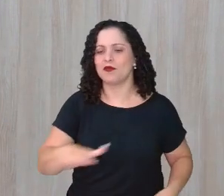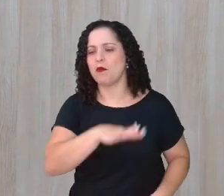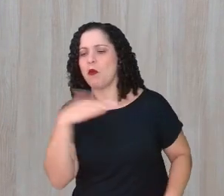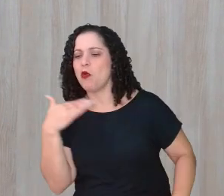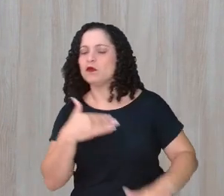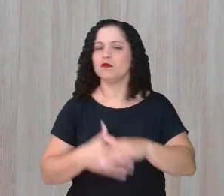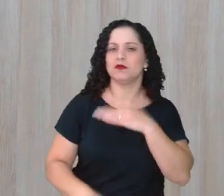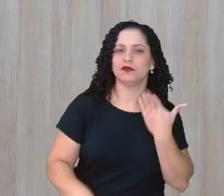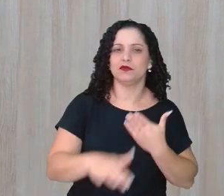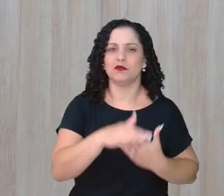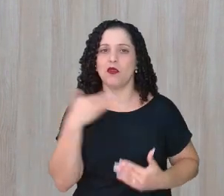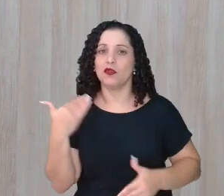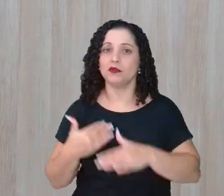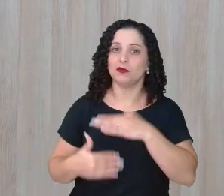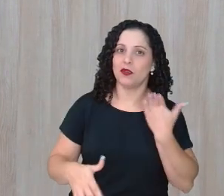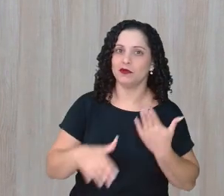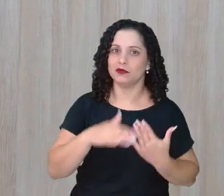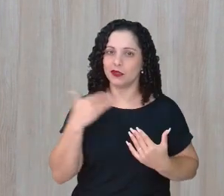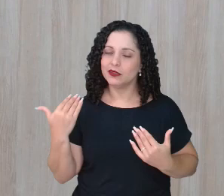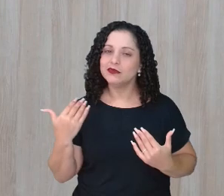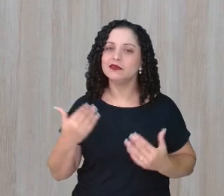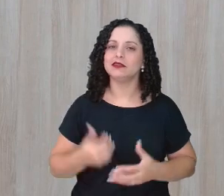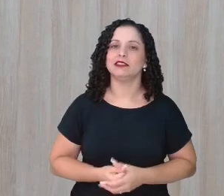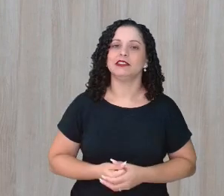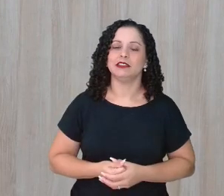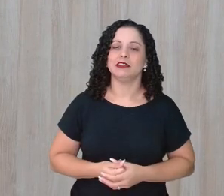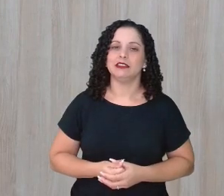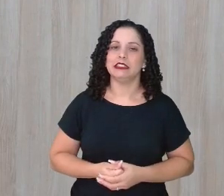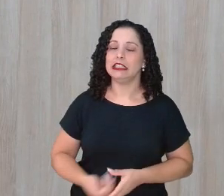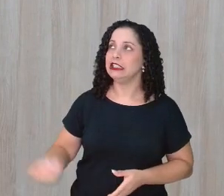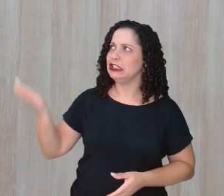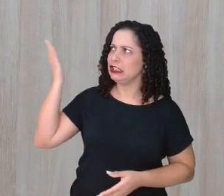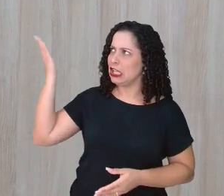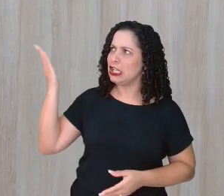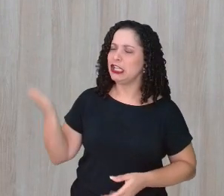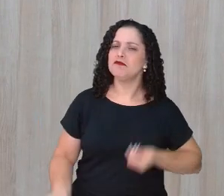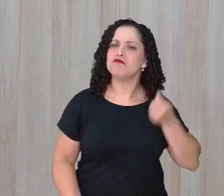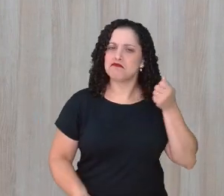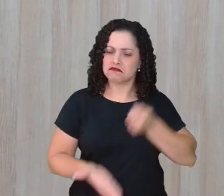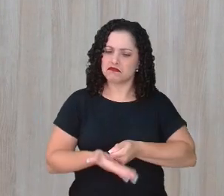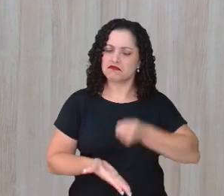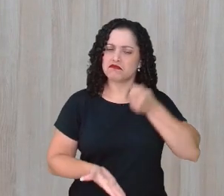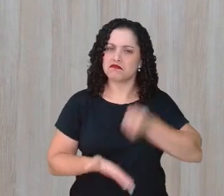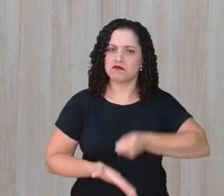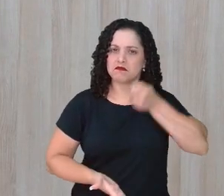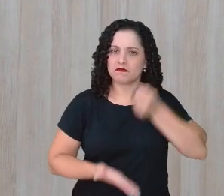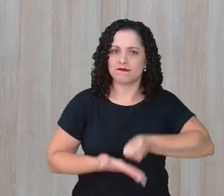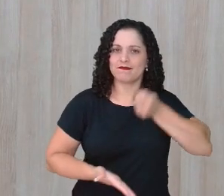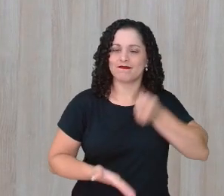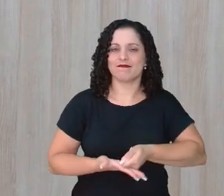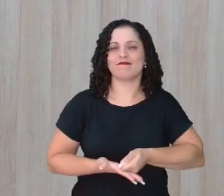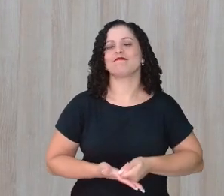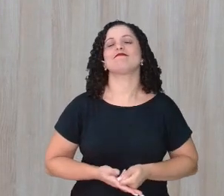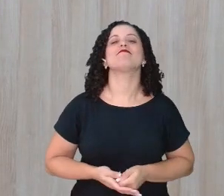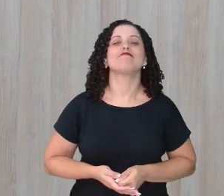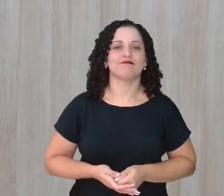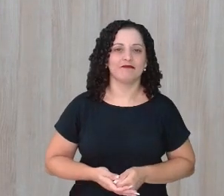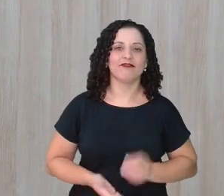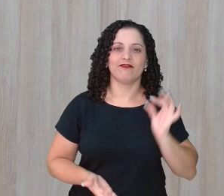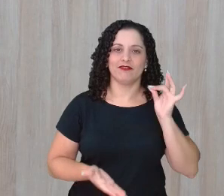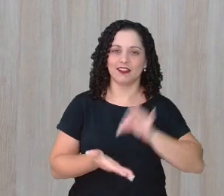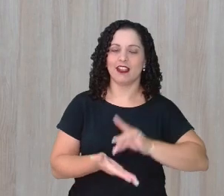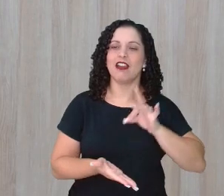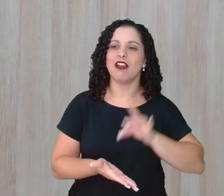ele considerava o terror como uma virtude. Então, ele botou o terror mesmo, né, professor Luciano, nesse momento. E